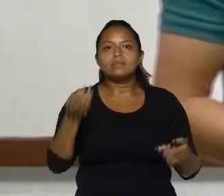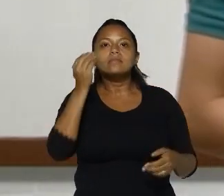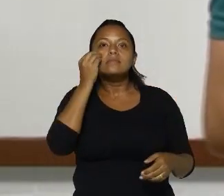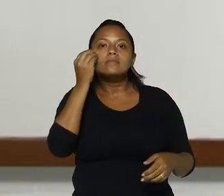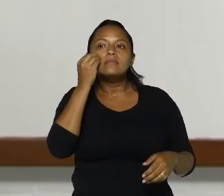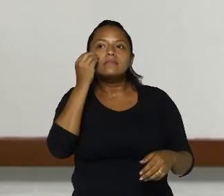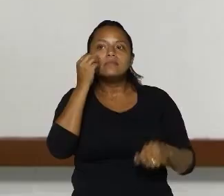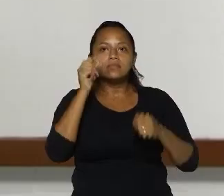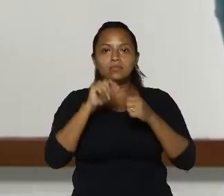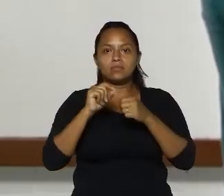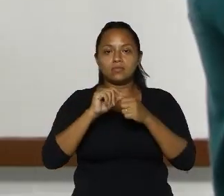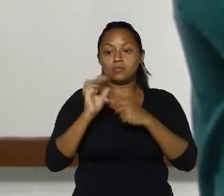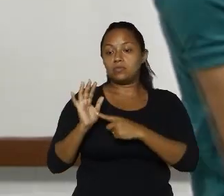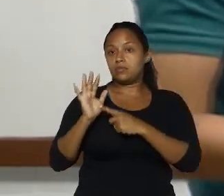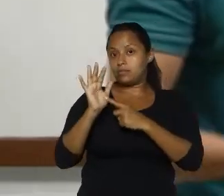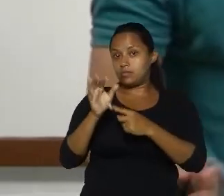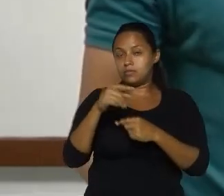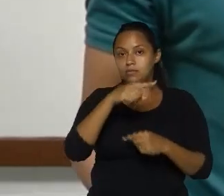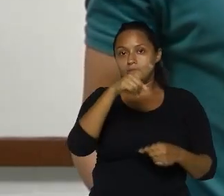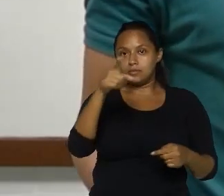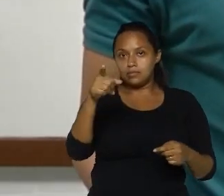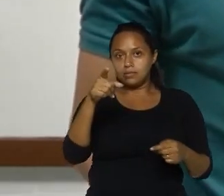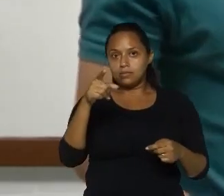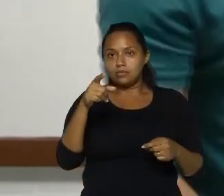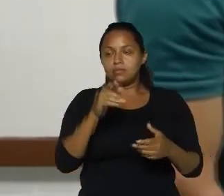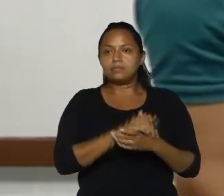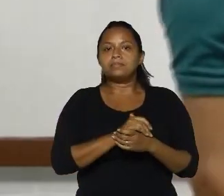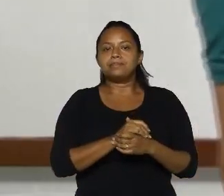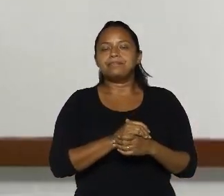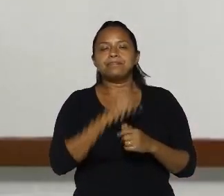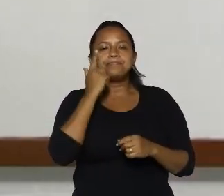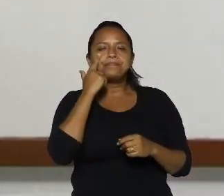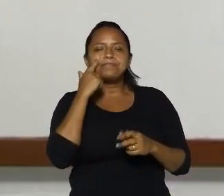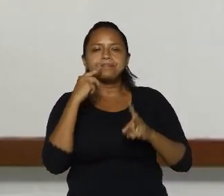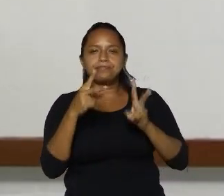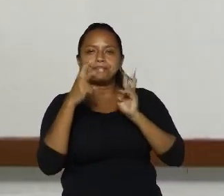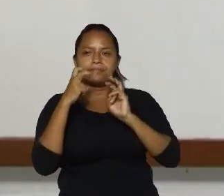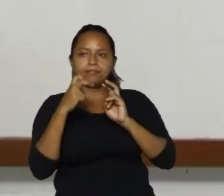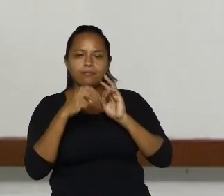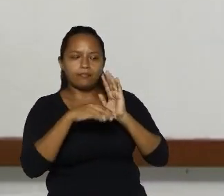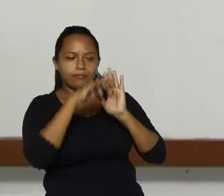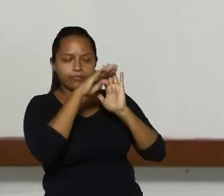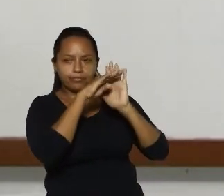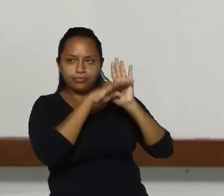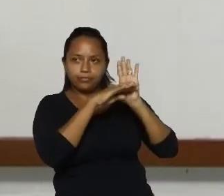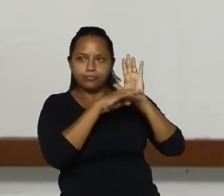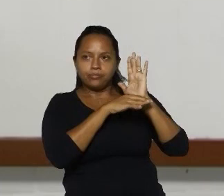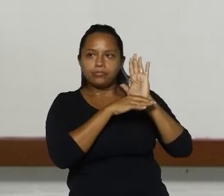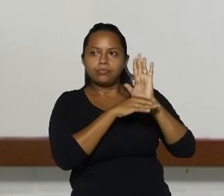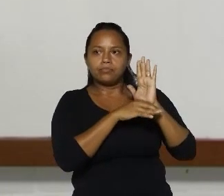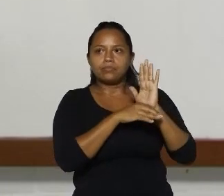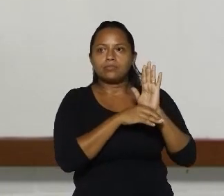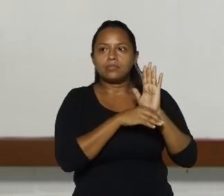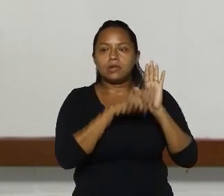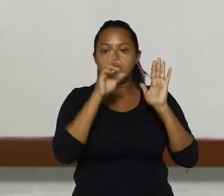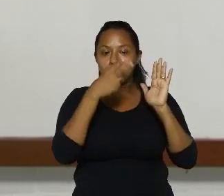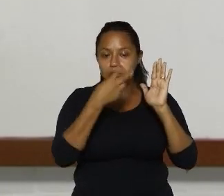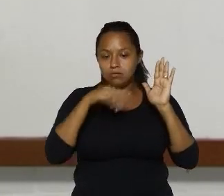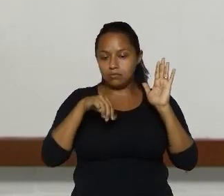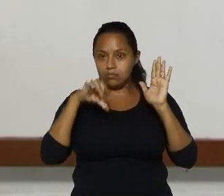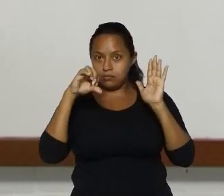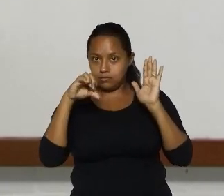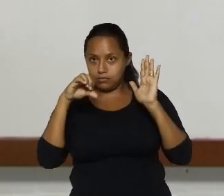aqui apresentar para vocês as alterações. Por exemplo, no caso das hemácias, o valor de referência é